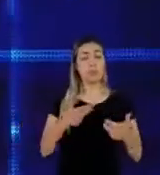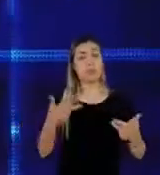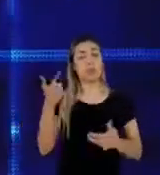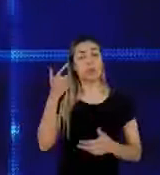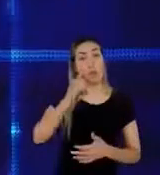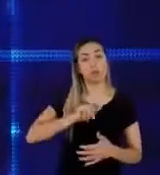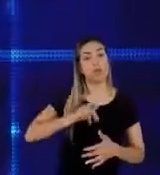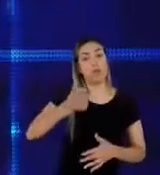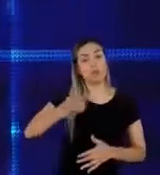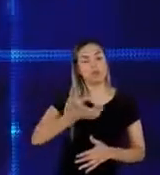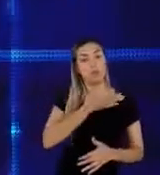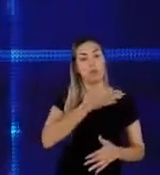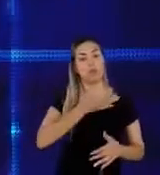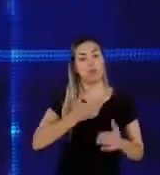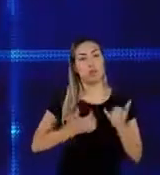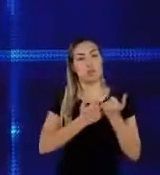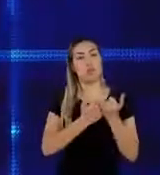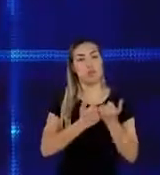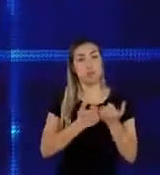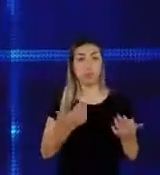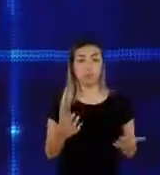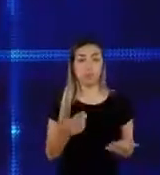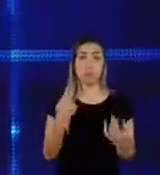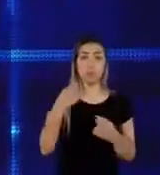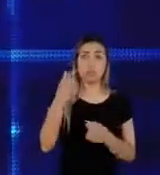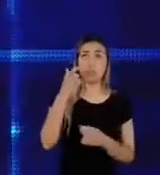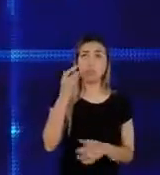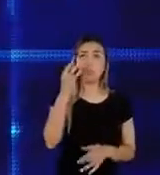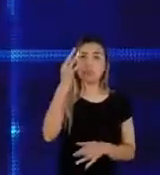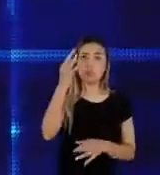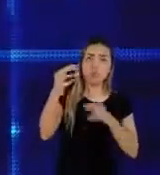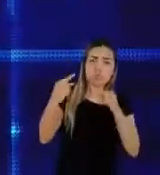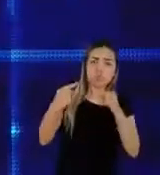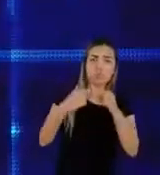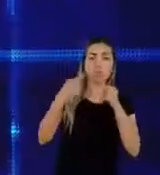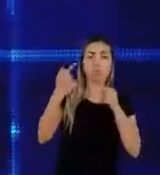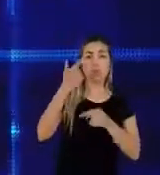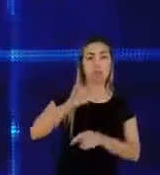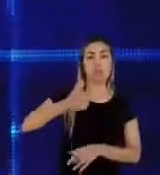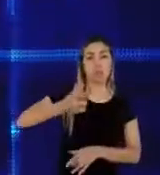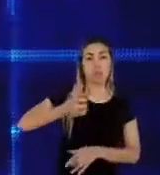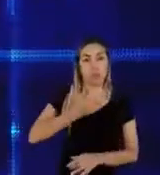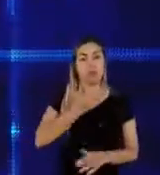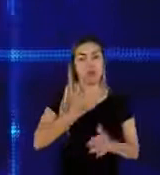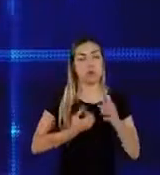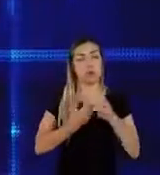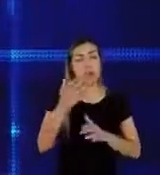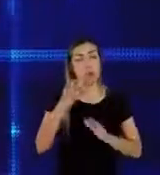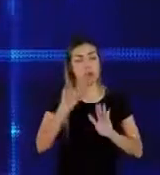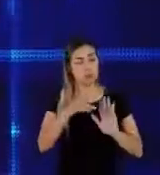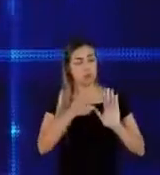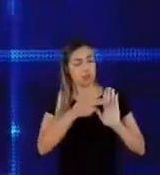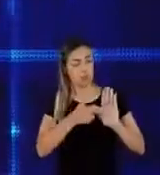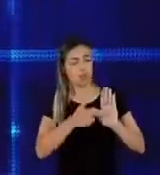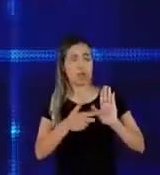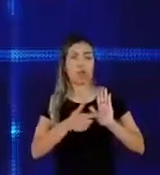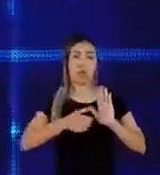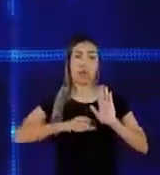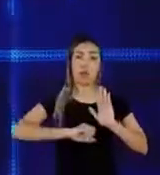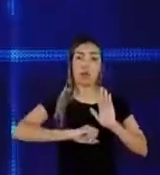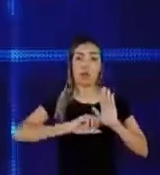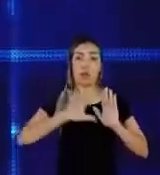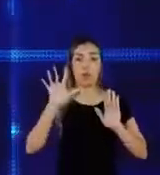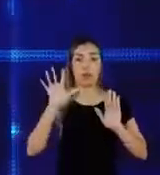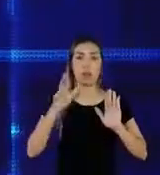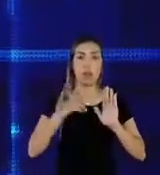inovação. Eu acho que, no fundo, é isso. A gente tem que olhar para frente, promover inovação com regras claras, com regras que abarquem aí todos